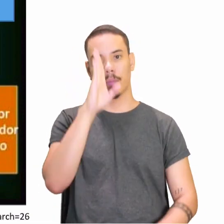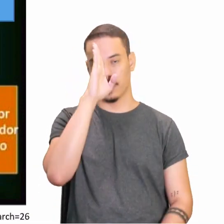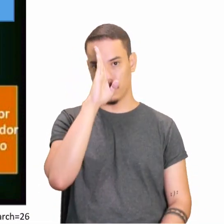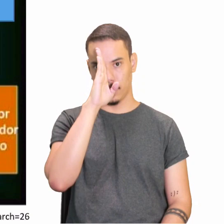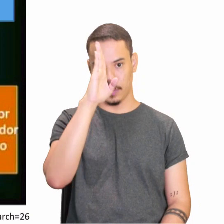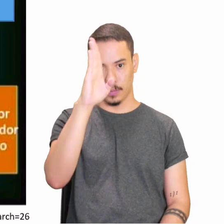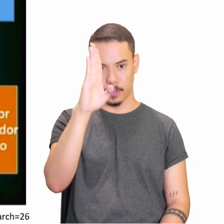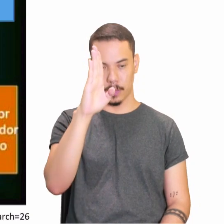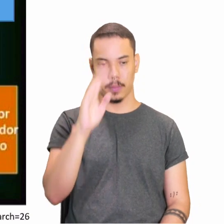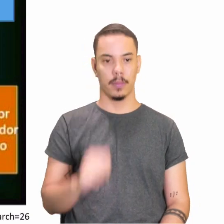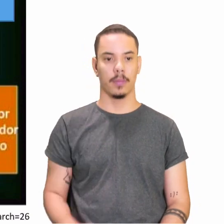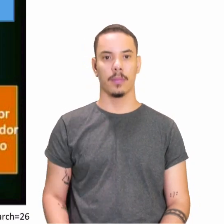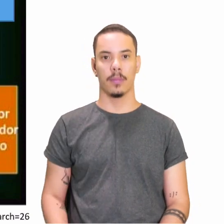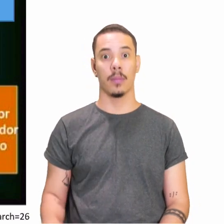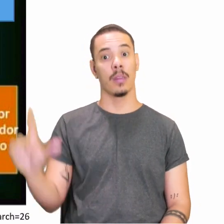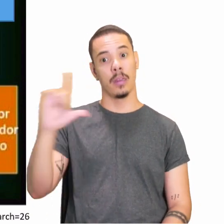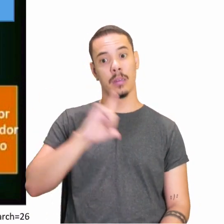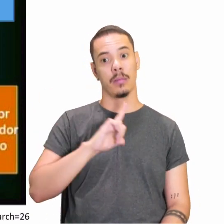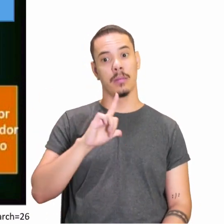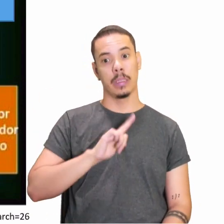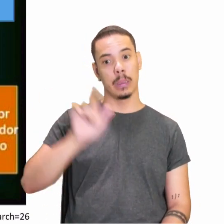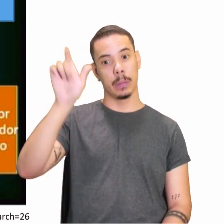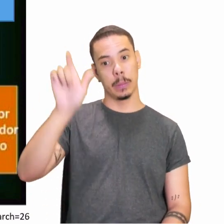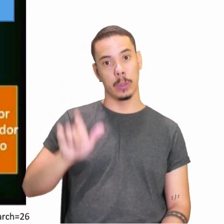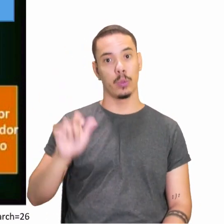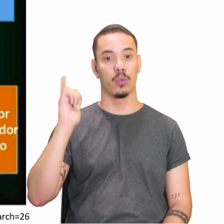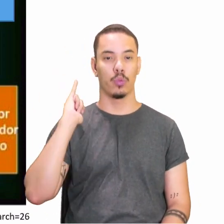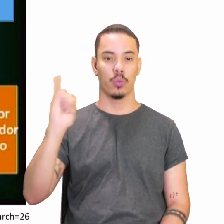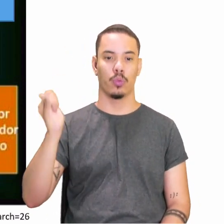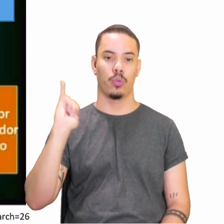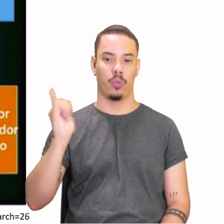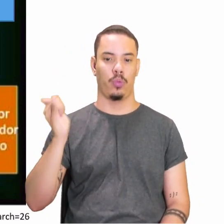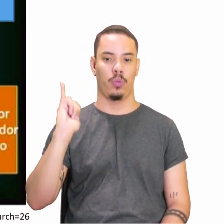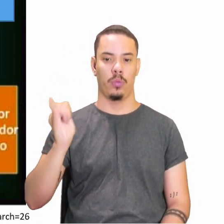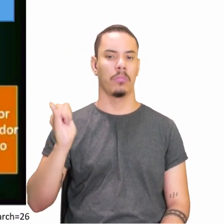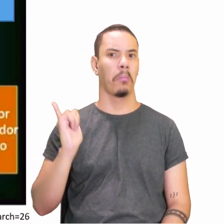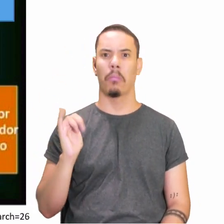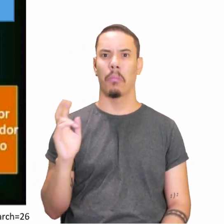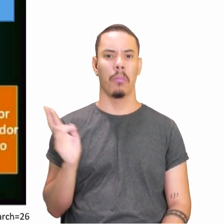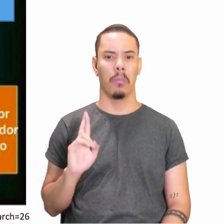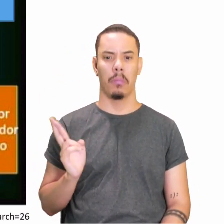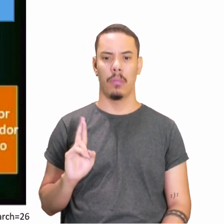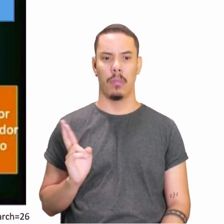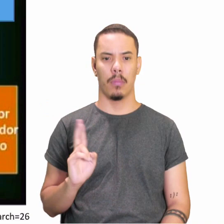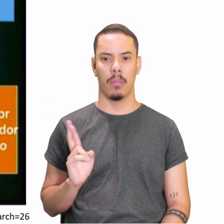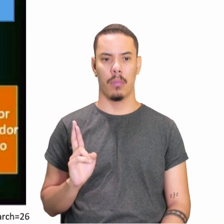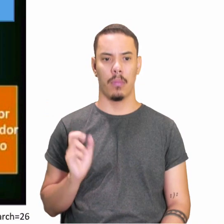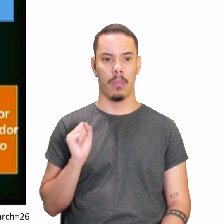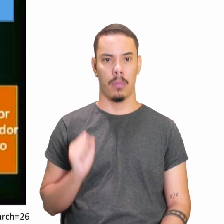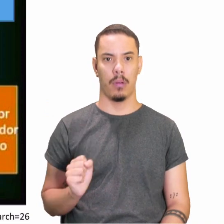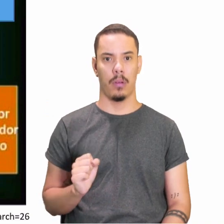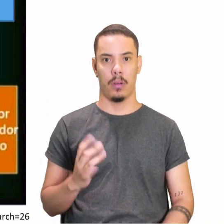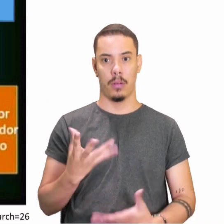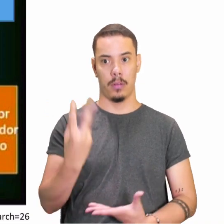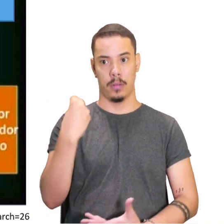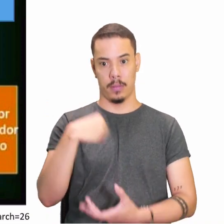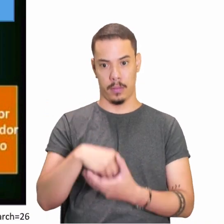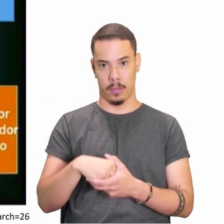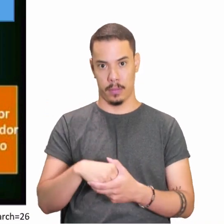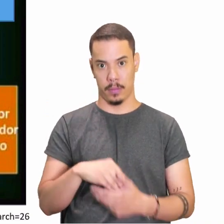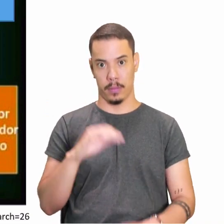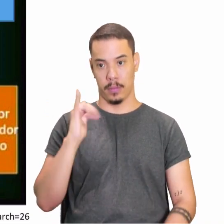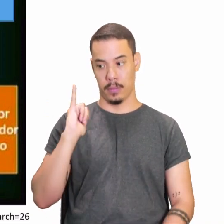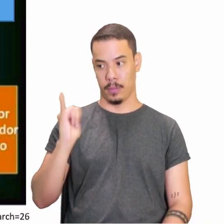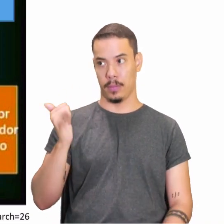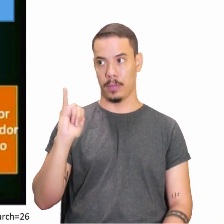ter alguém que conta essa história. Quem é que pode contar essa história? Dentro da